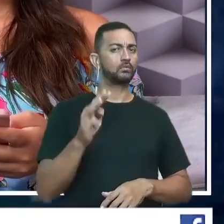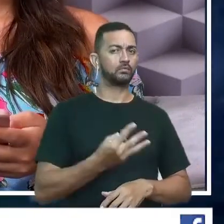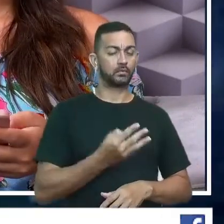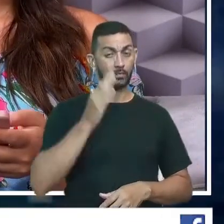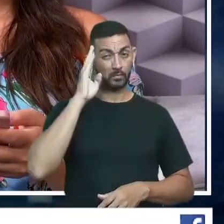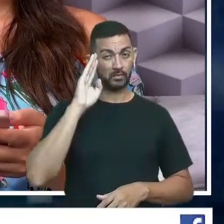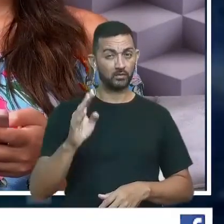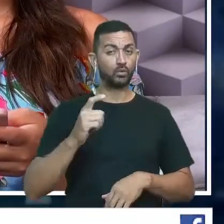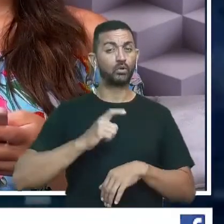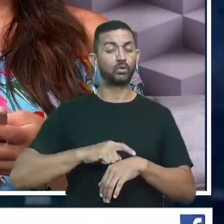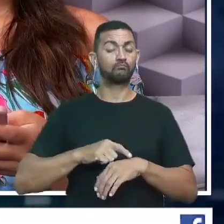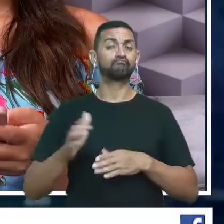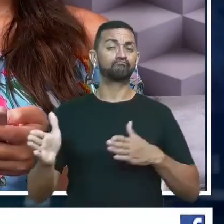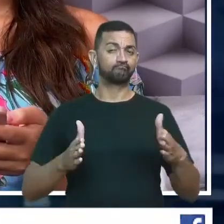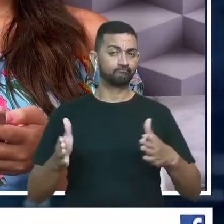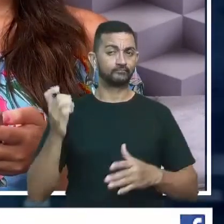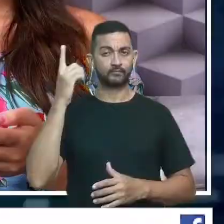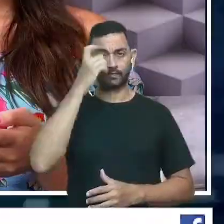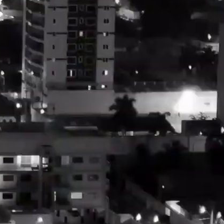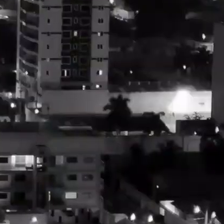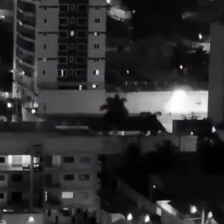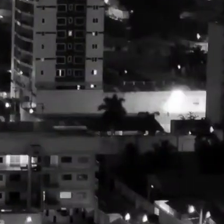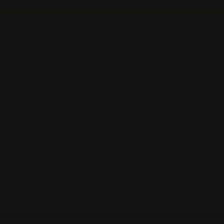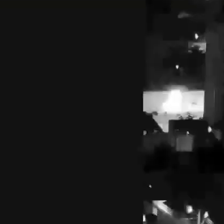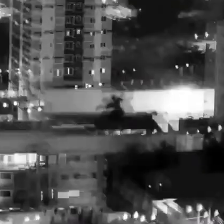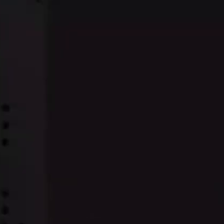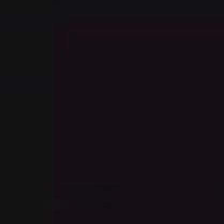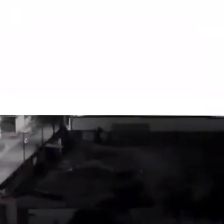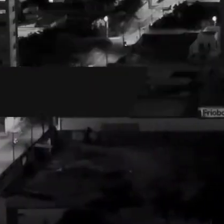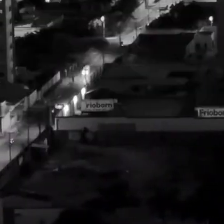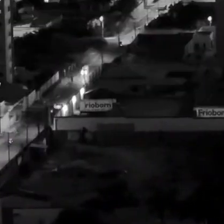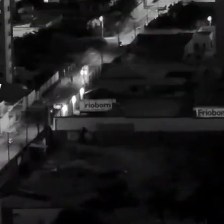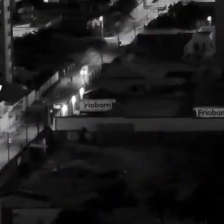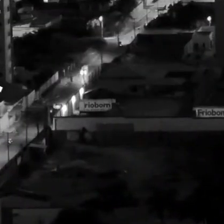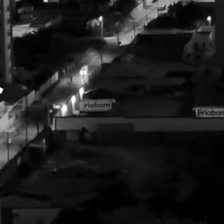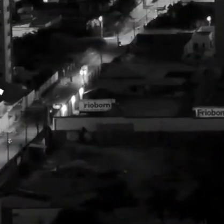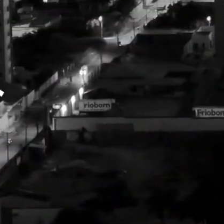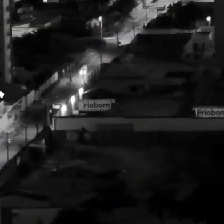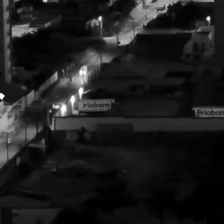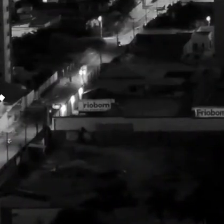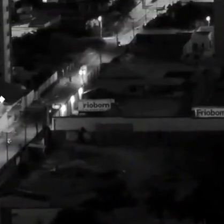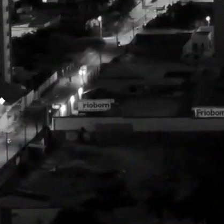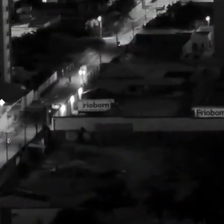prejuízo como esse principalmente no momento como a gente vive visão mais